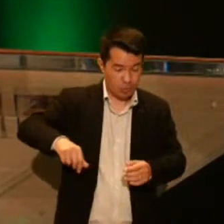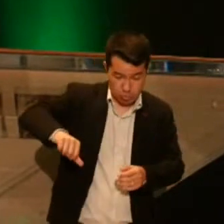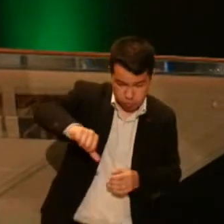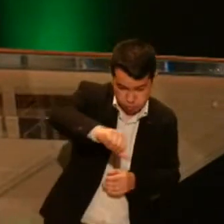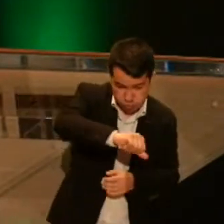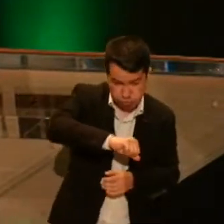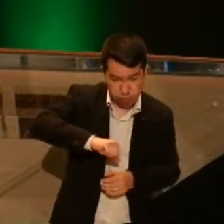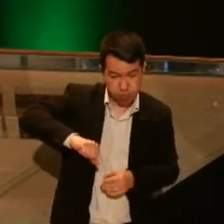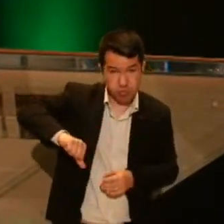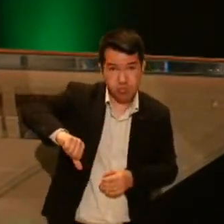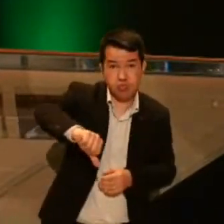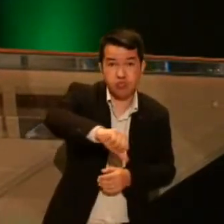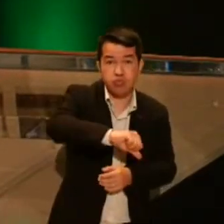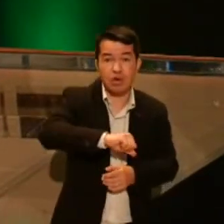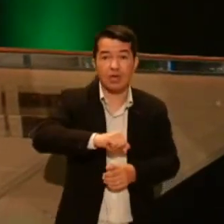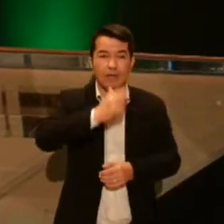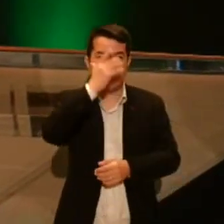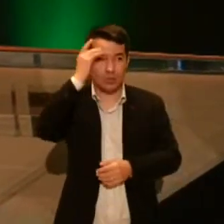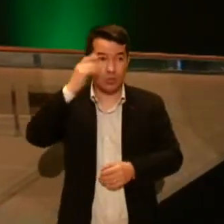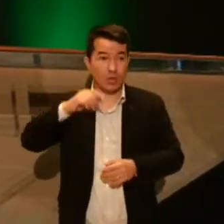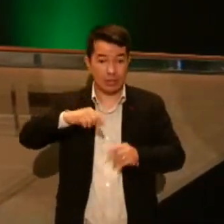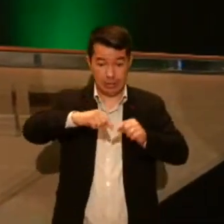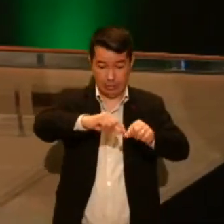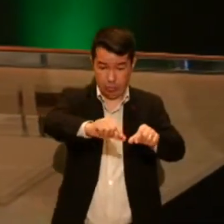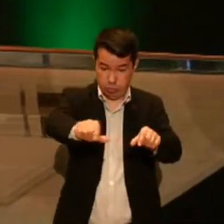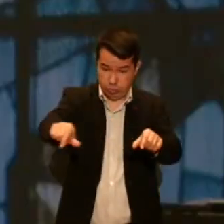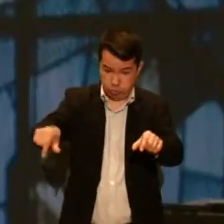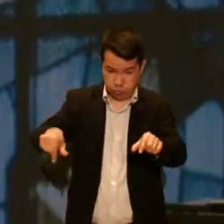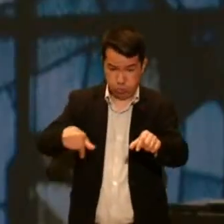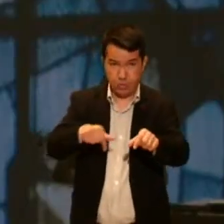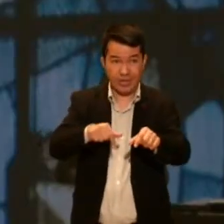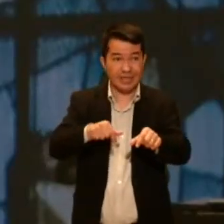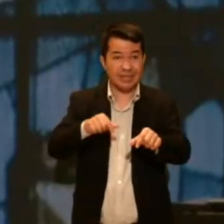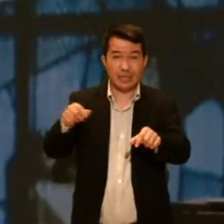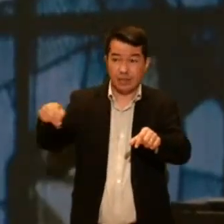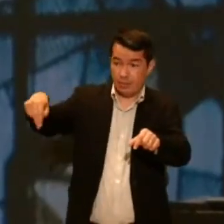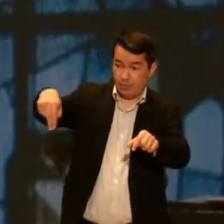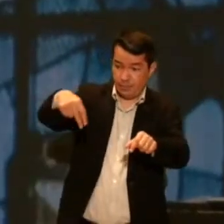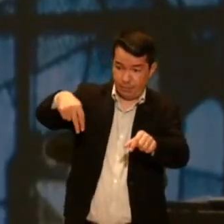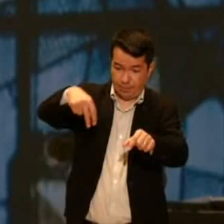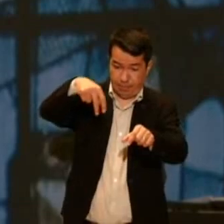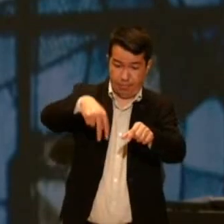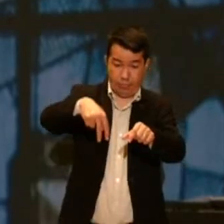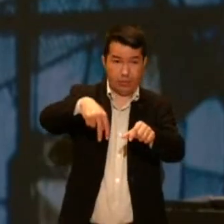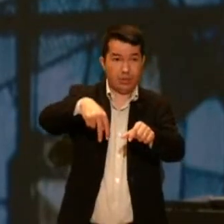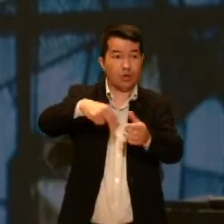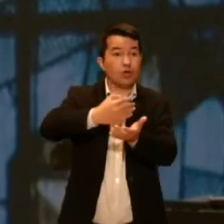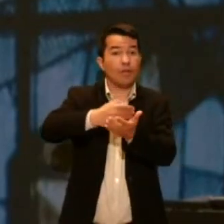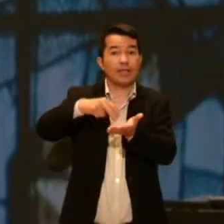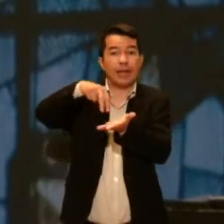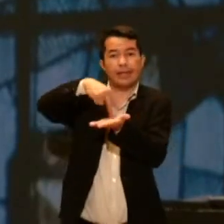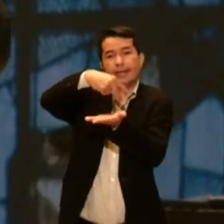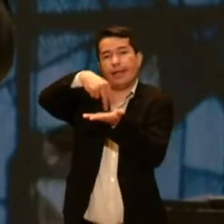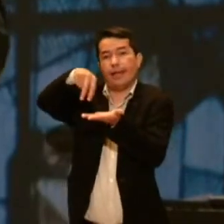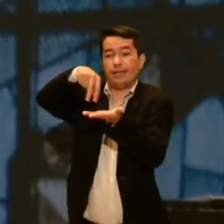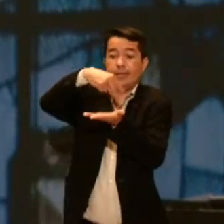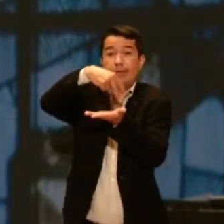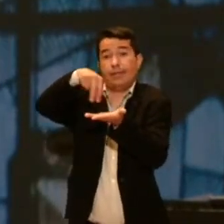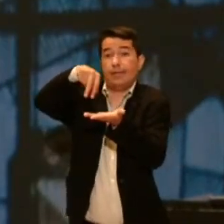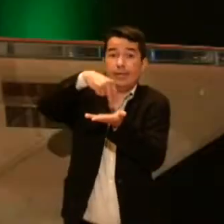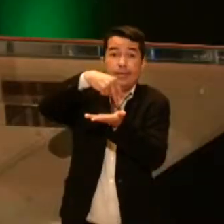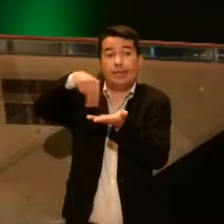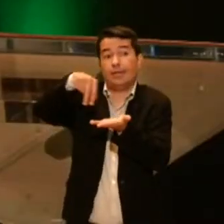rastilho de pólvora, e a pessoa dança com aquelas roupas no meio daquele rastilho de pólvora. E ela